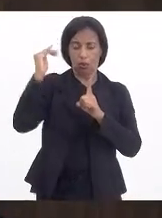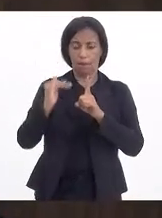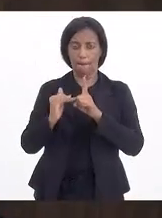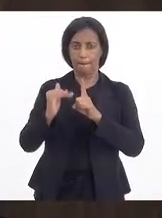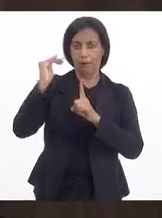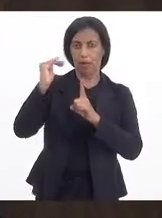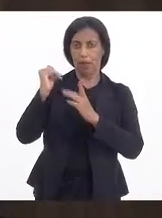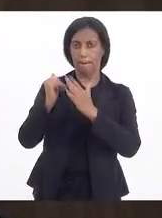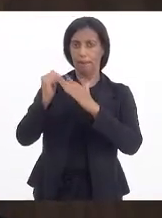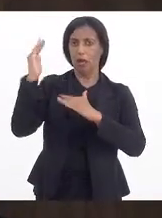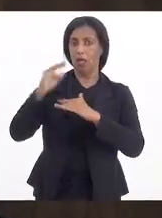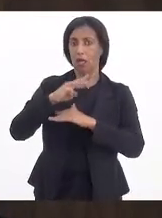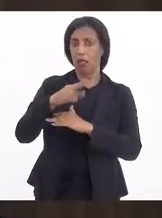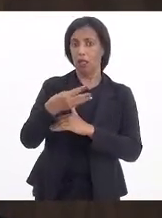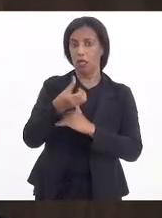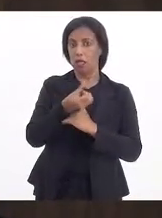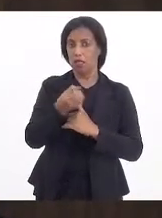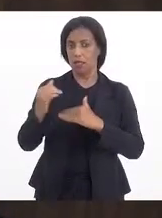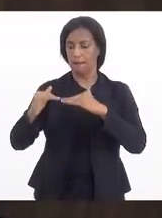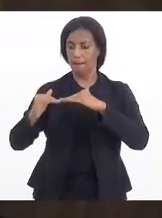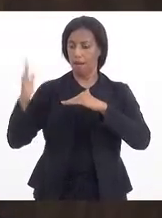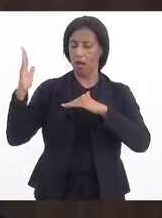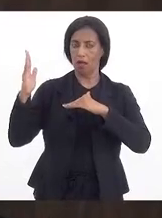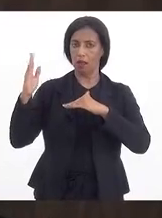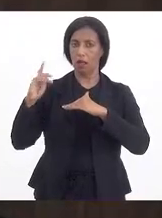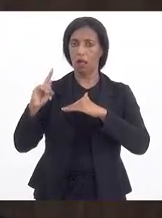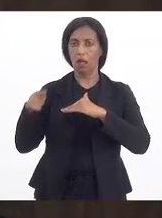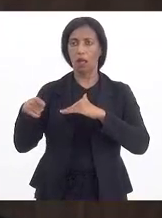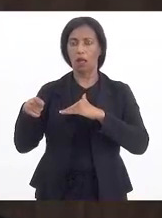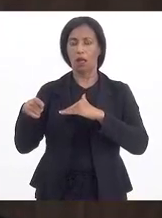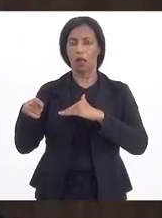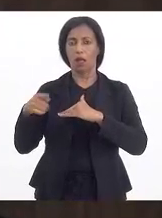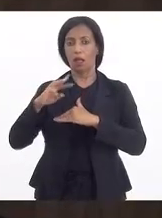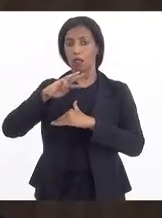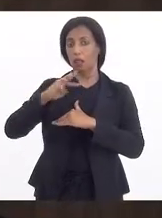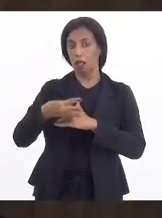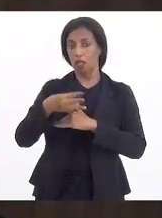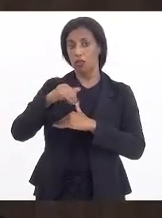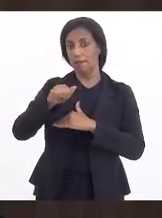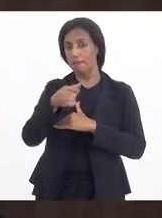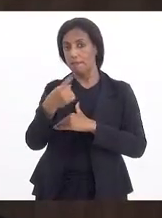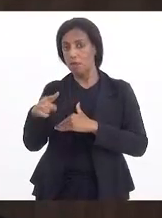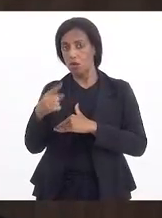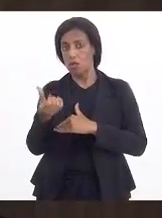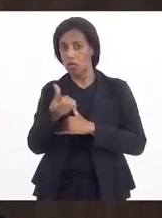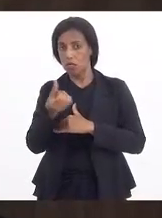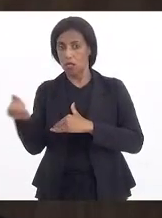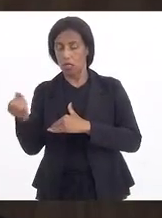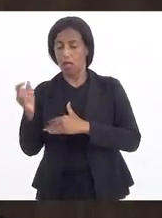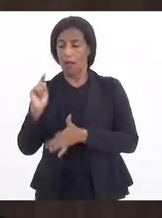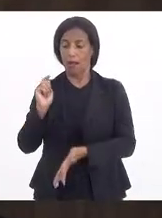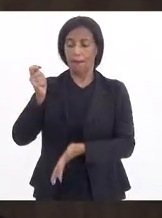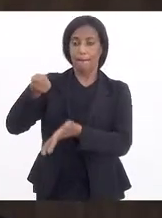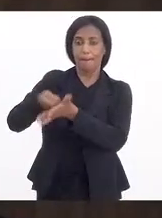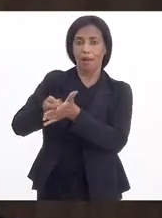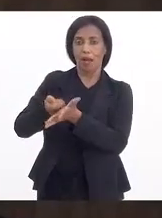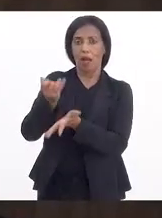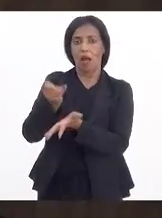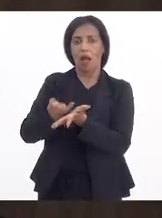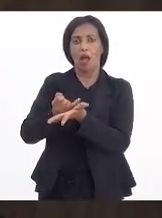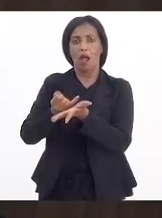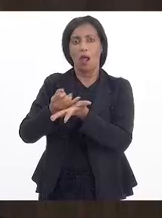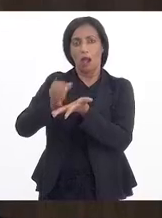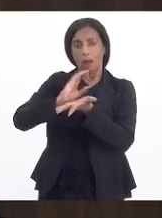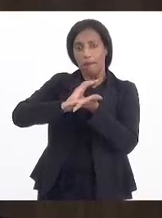que estourou os 3.600 os 3 milhões seiscentos ela pagaria ali que está